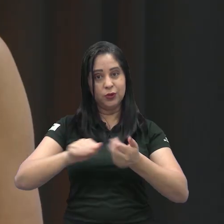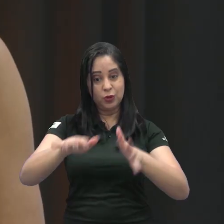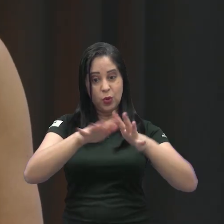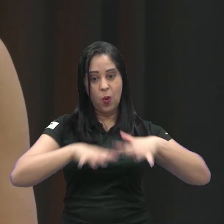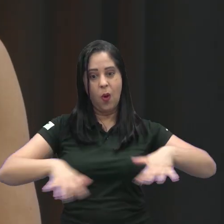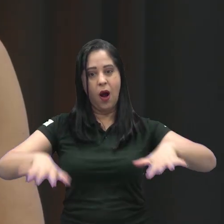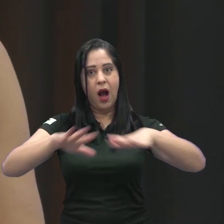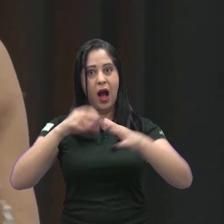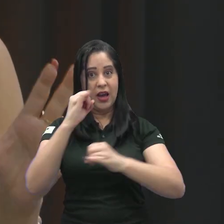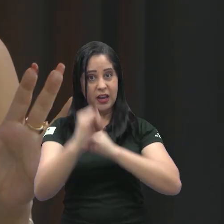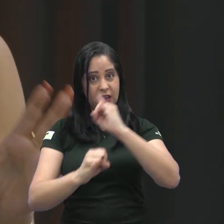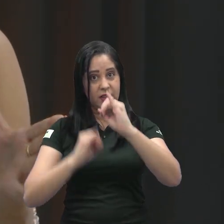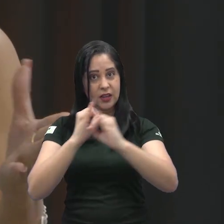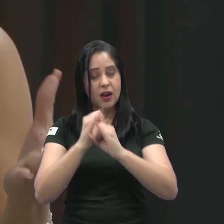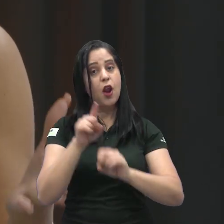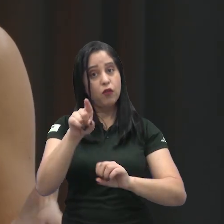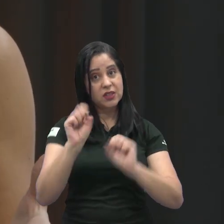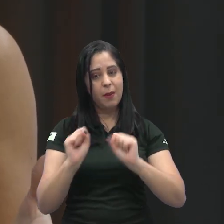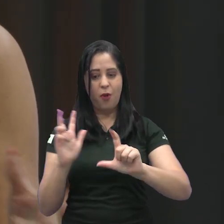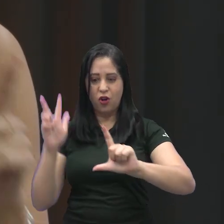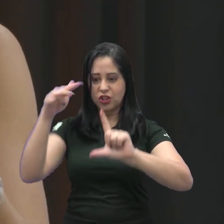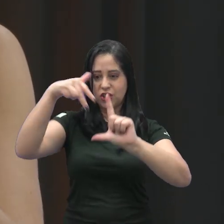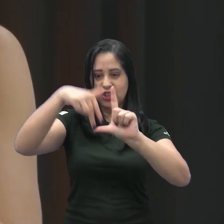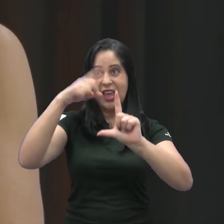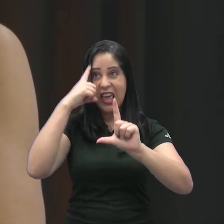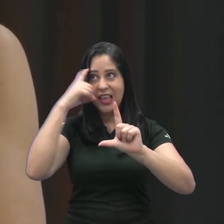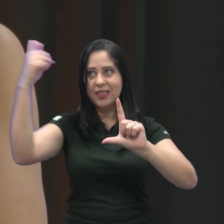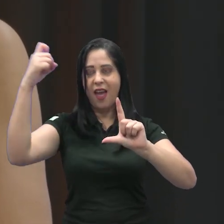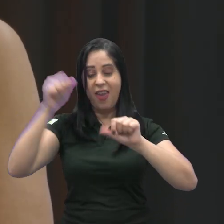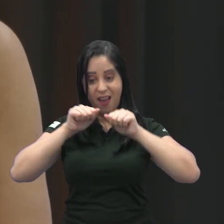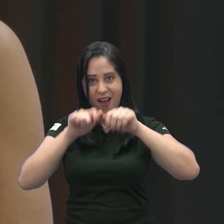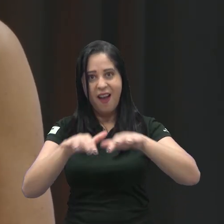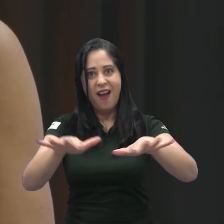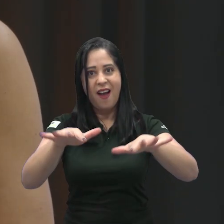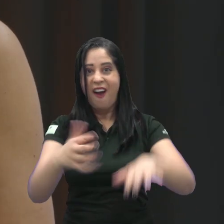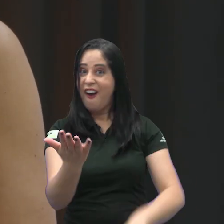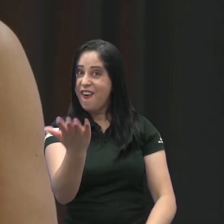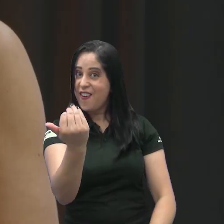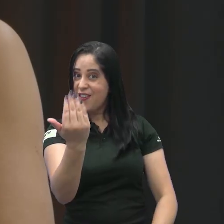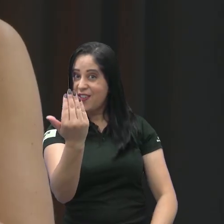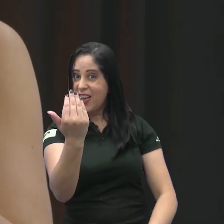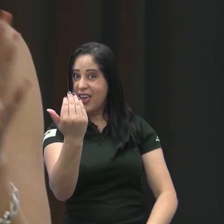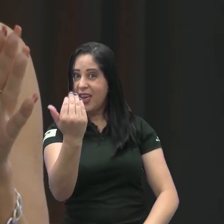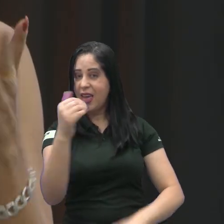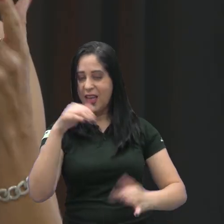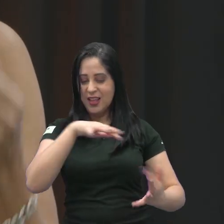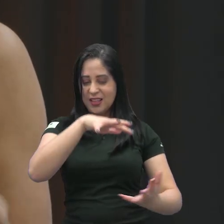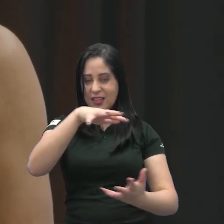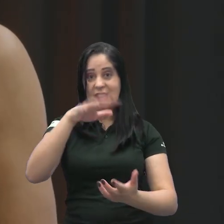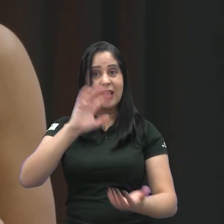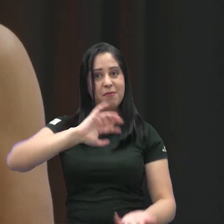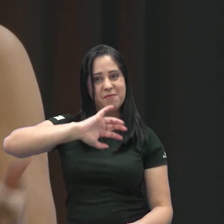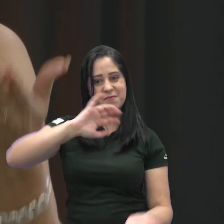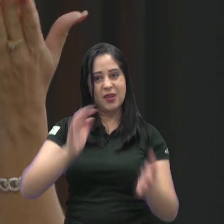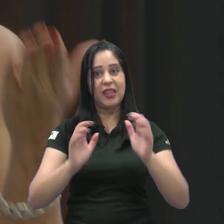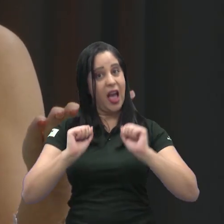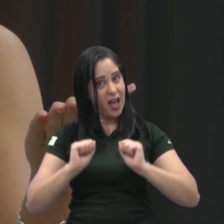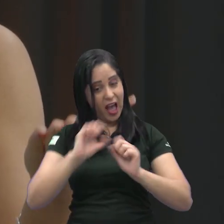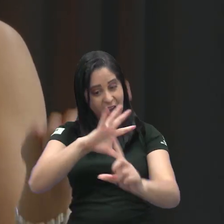suas ideias podem ganhar vida e a sua voz pode ser ouvida. Vamos juntos transformar essa inspiração